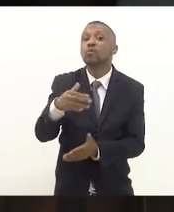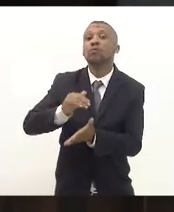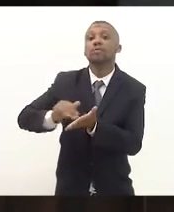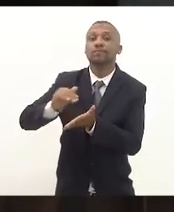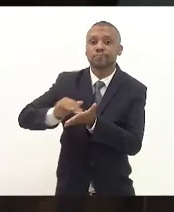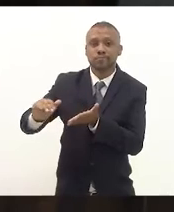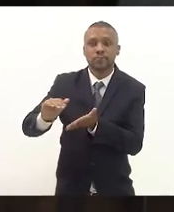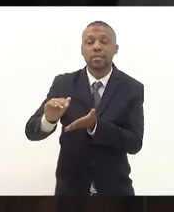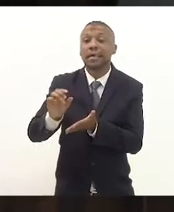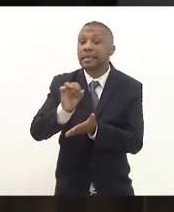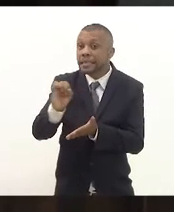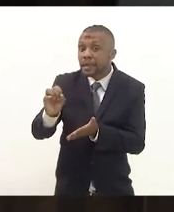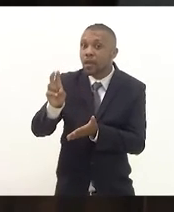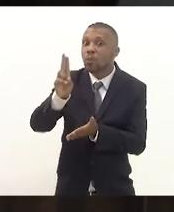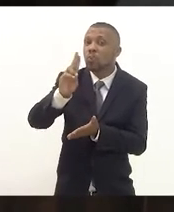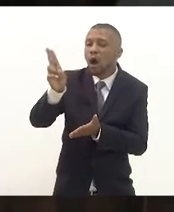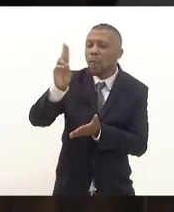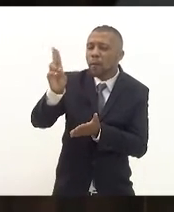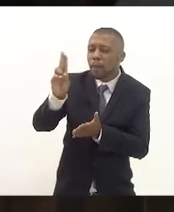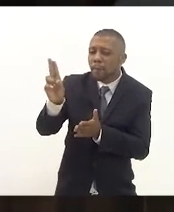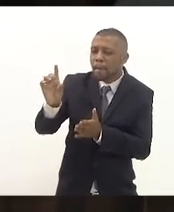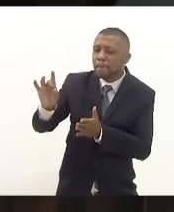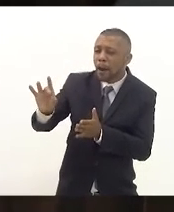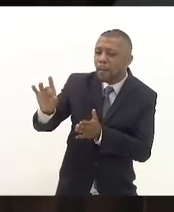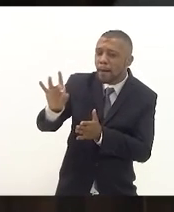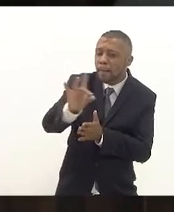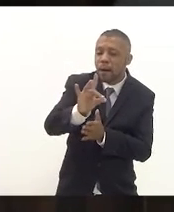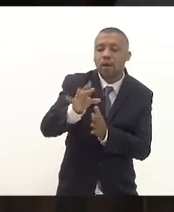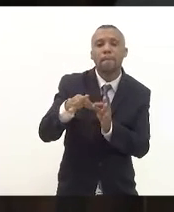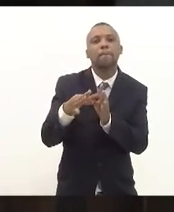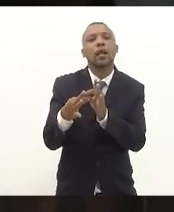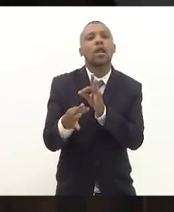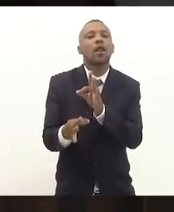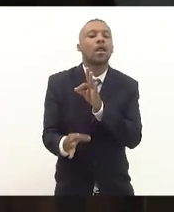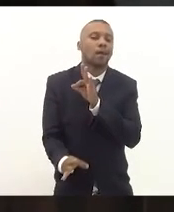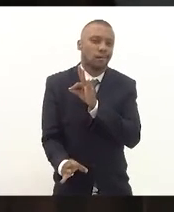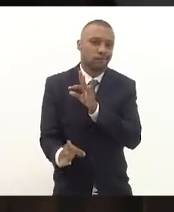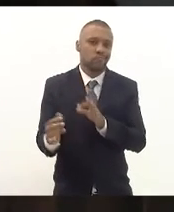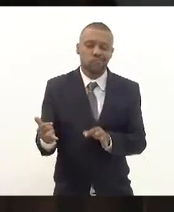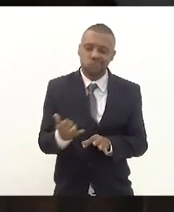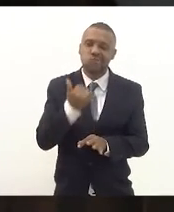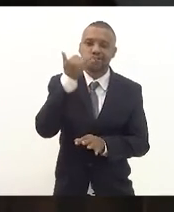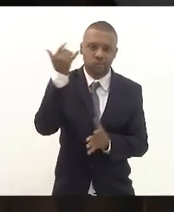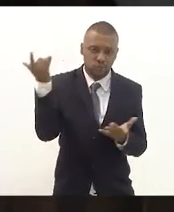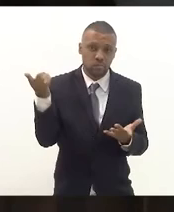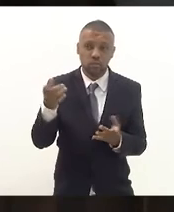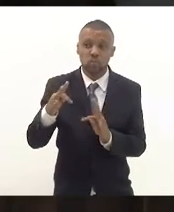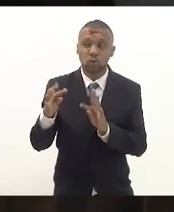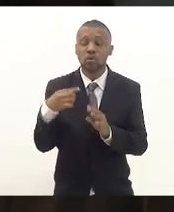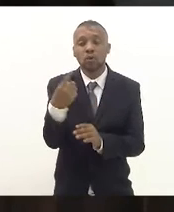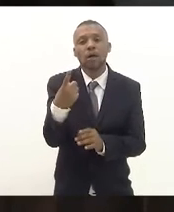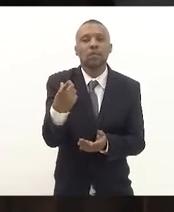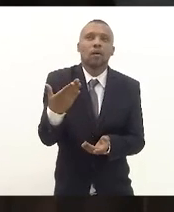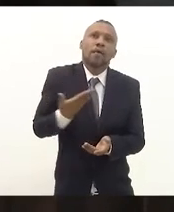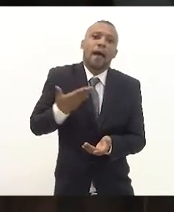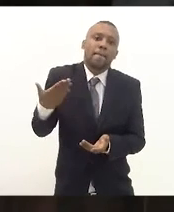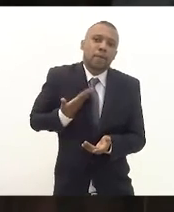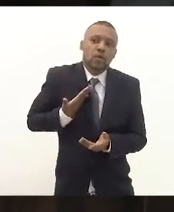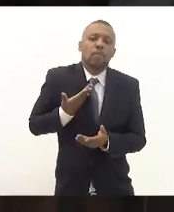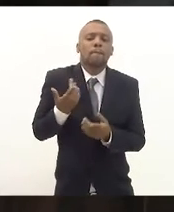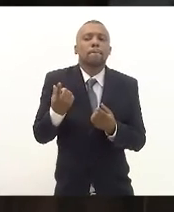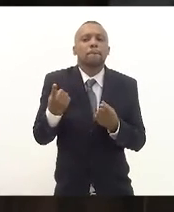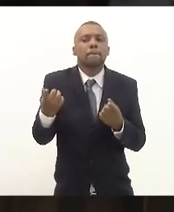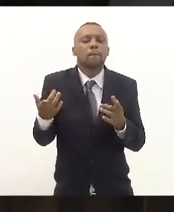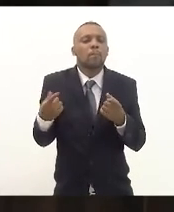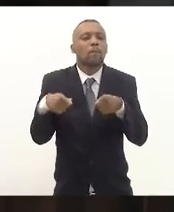falasse o nome de cada um aqui pecaria porque todos são somos amigos bem bem